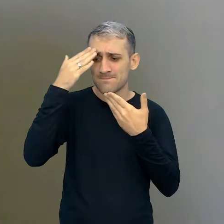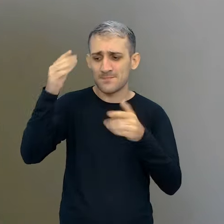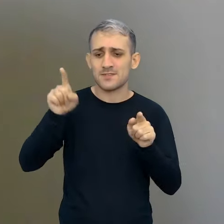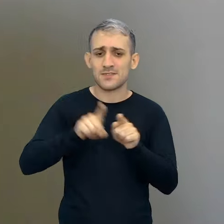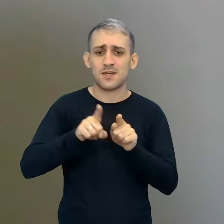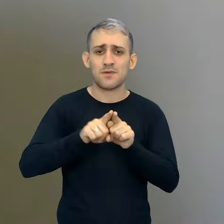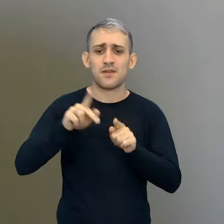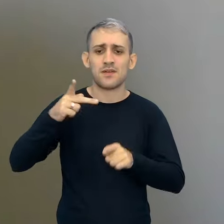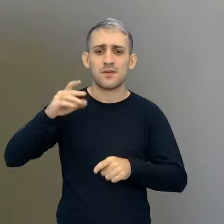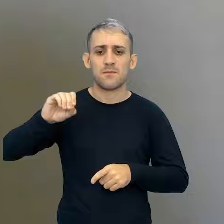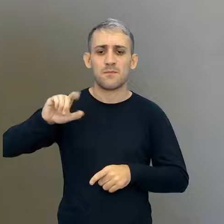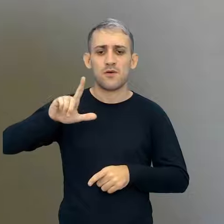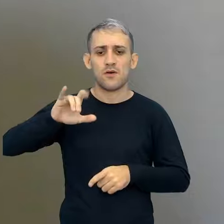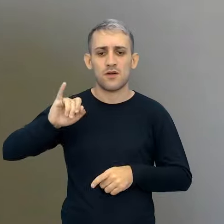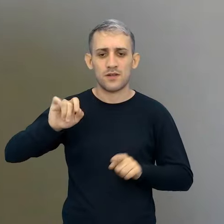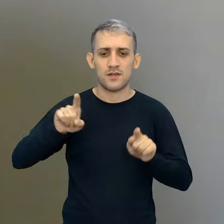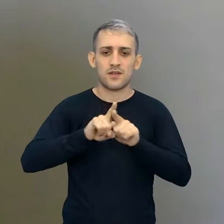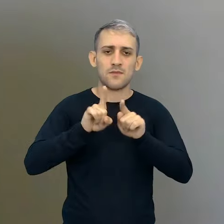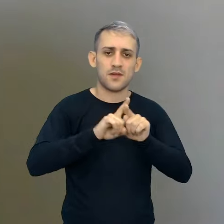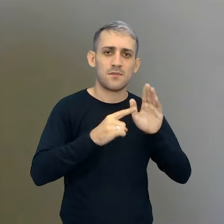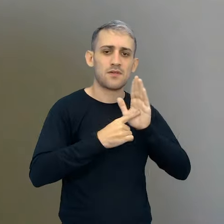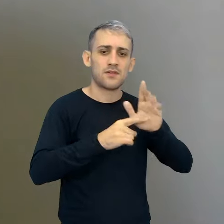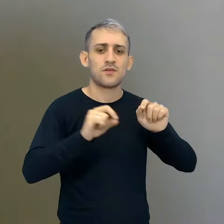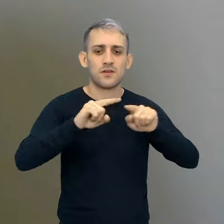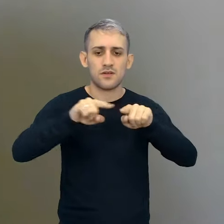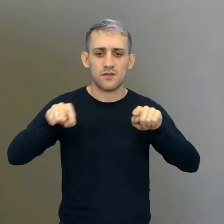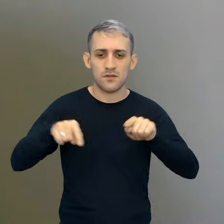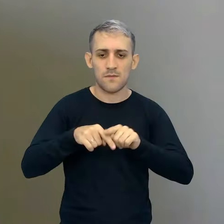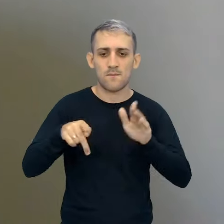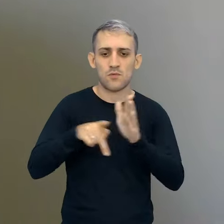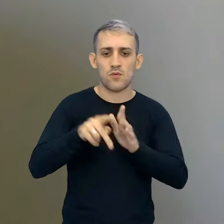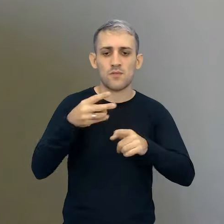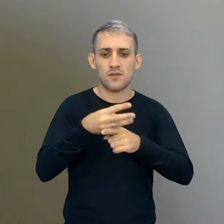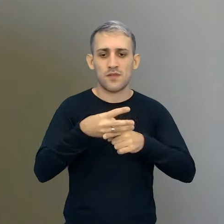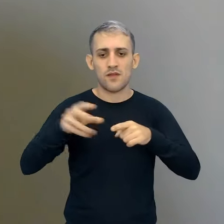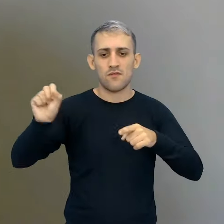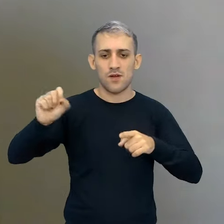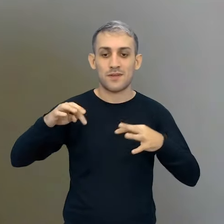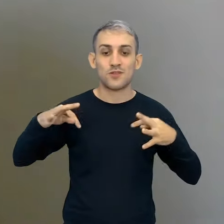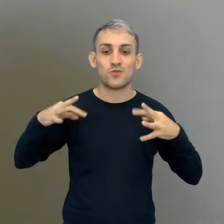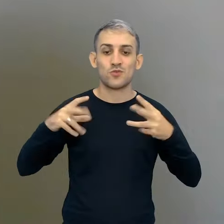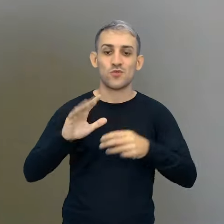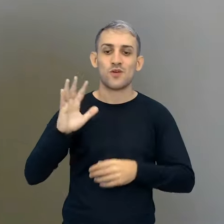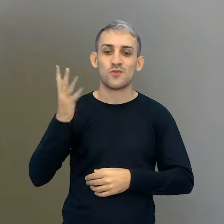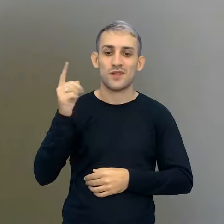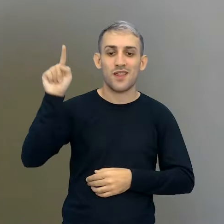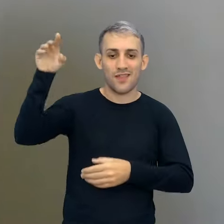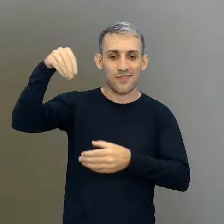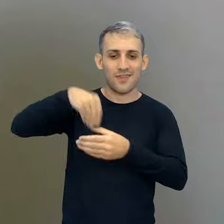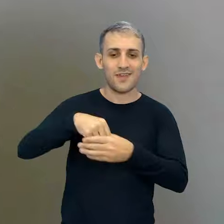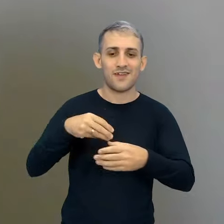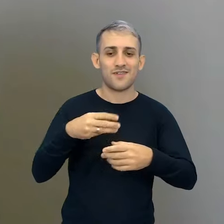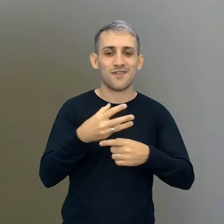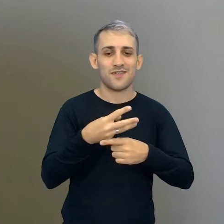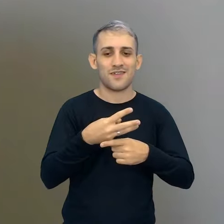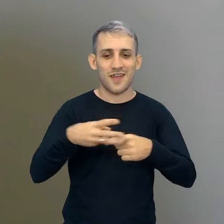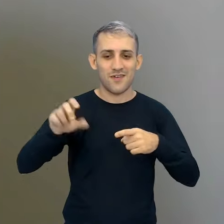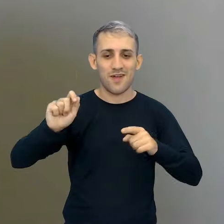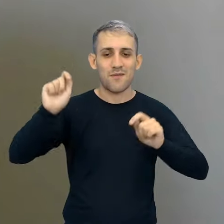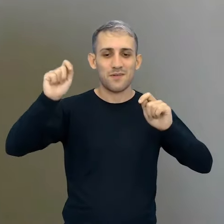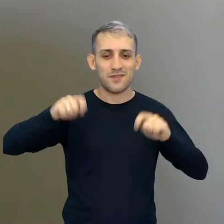Poli que está representando ali o estúdio da EFAP onde tudo acontece lá para que tudo possa